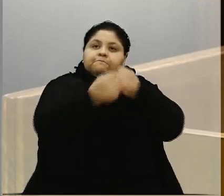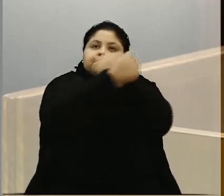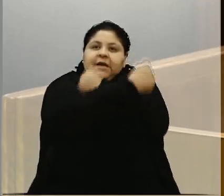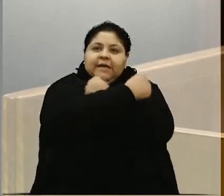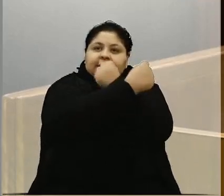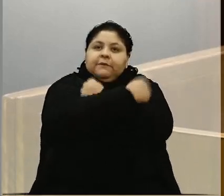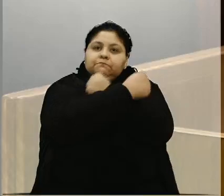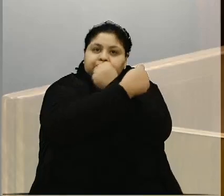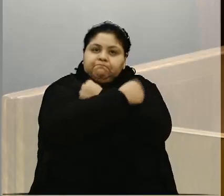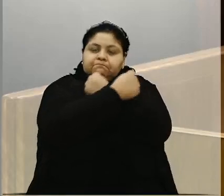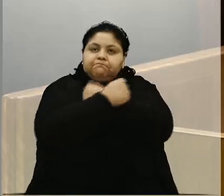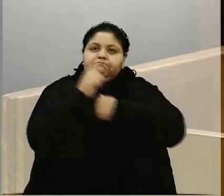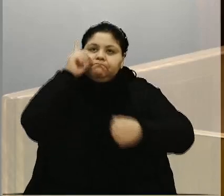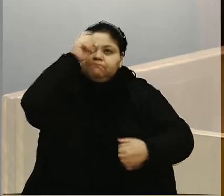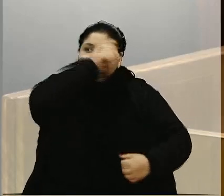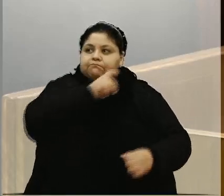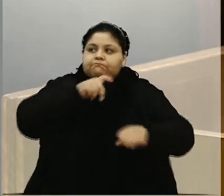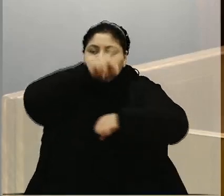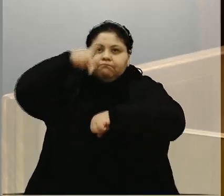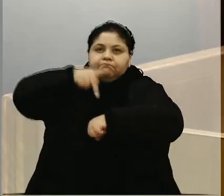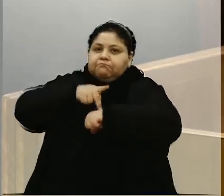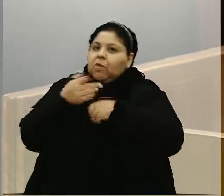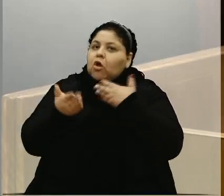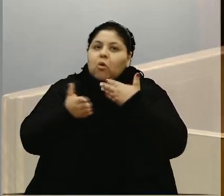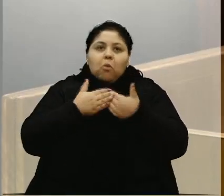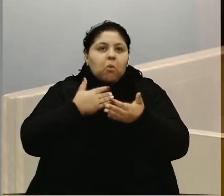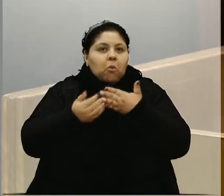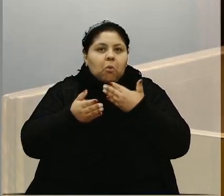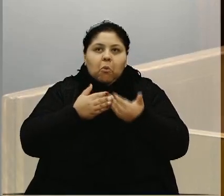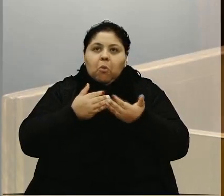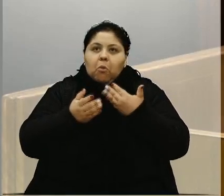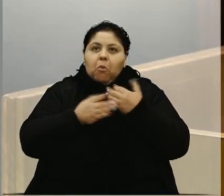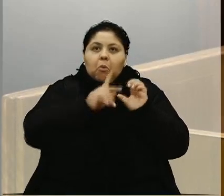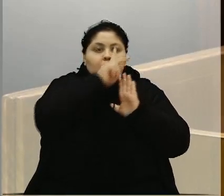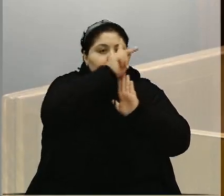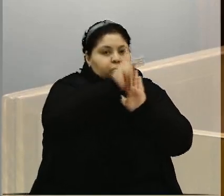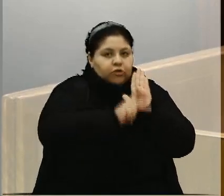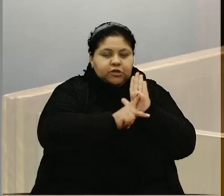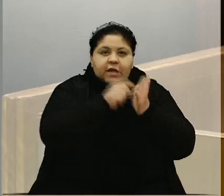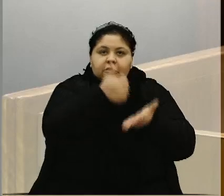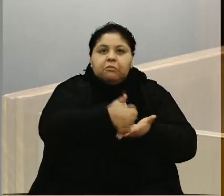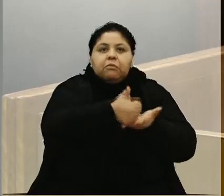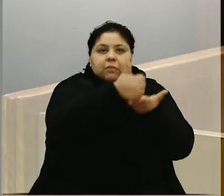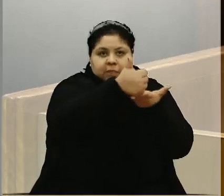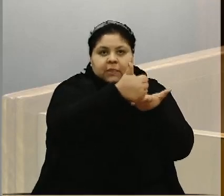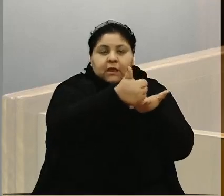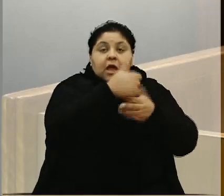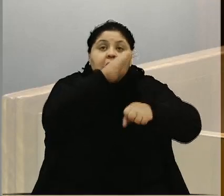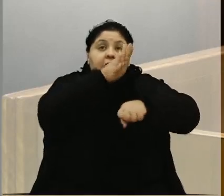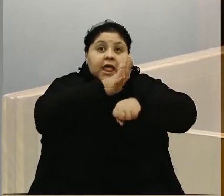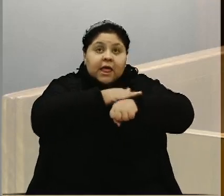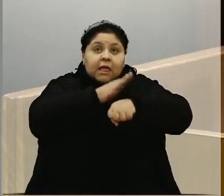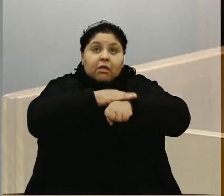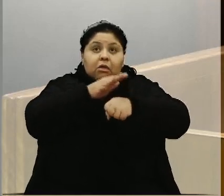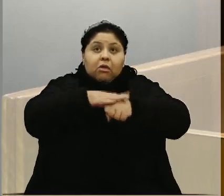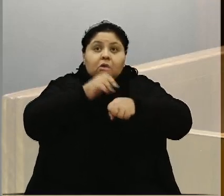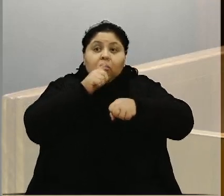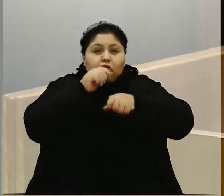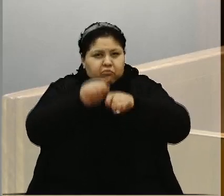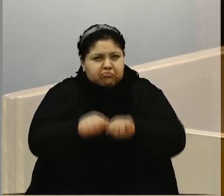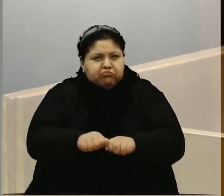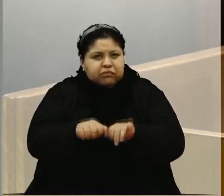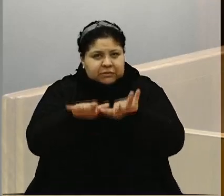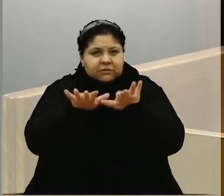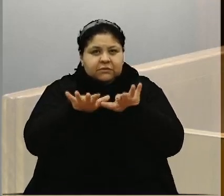dificuldades econômicas no país, seja o que for, o Verbo Social está ali para gerar assistência. E nesse momento das enchentes, dessa